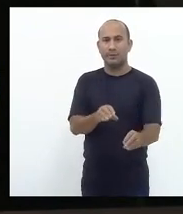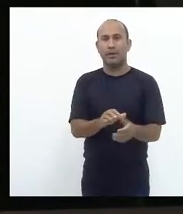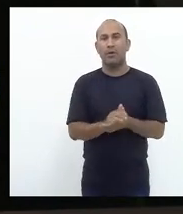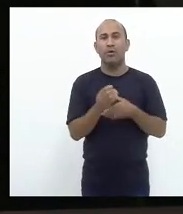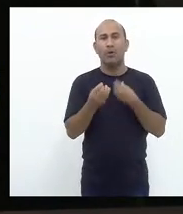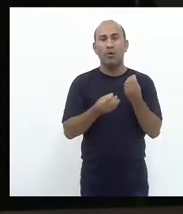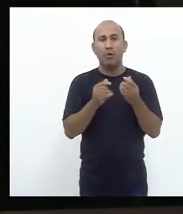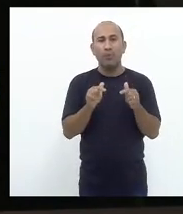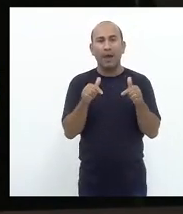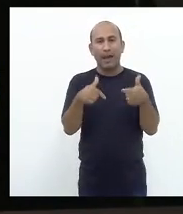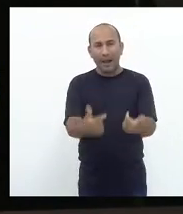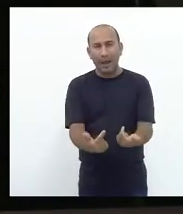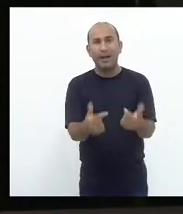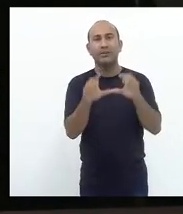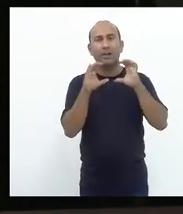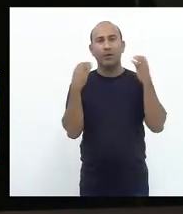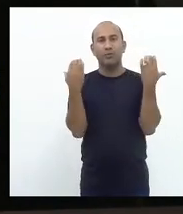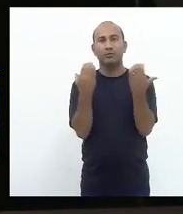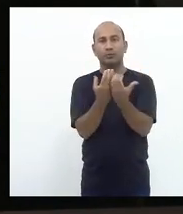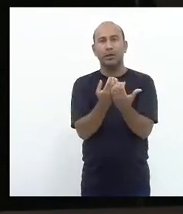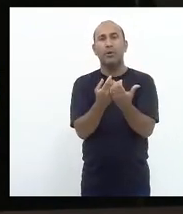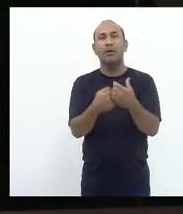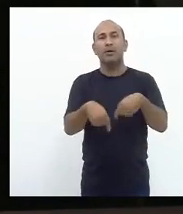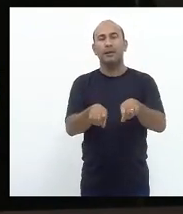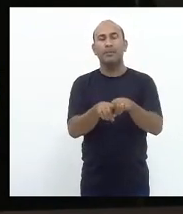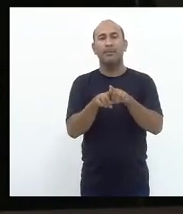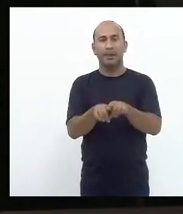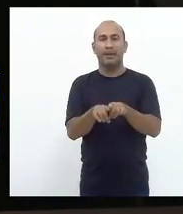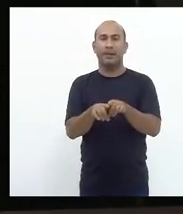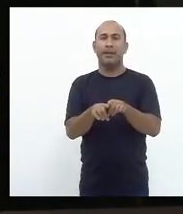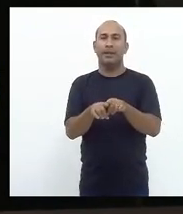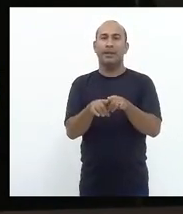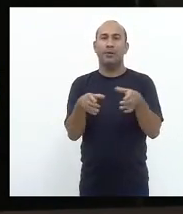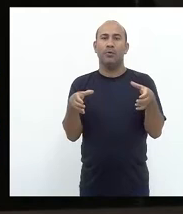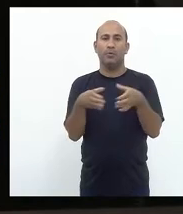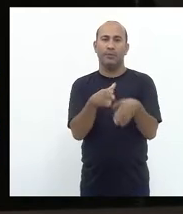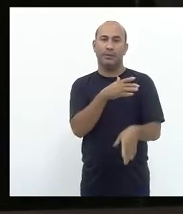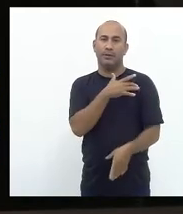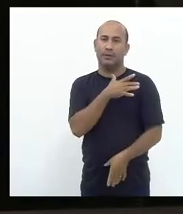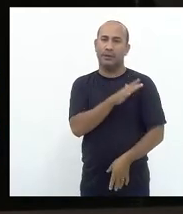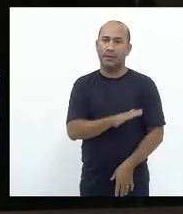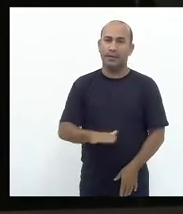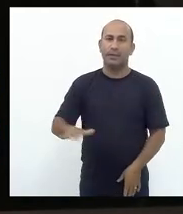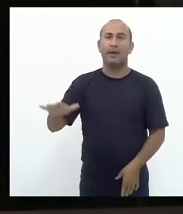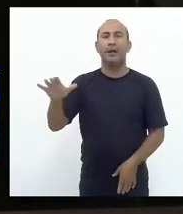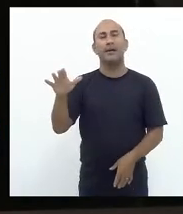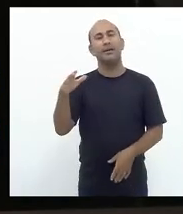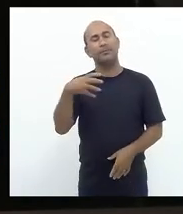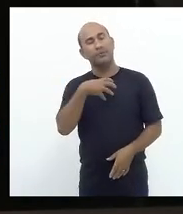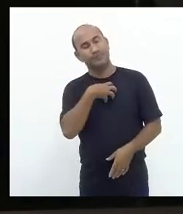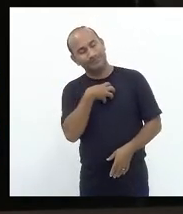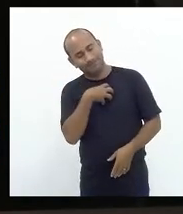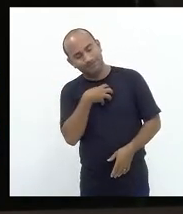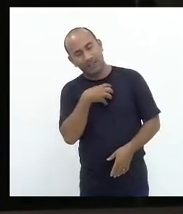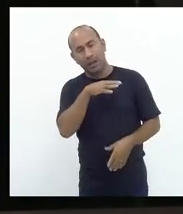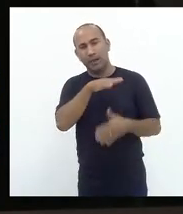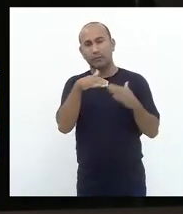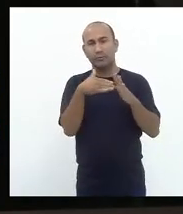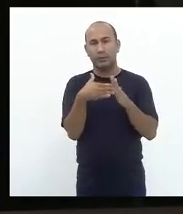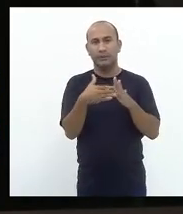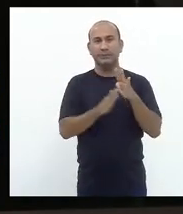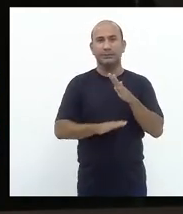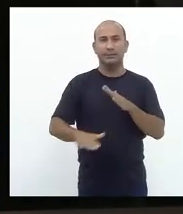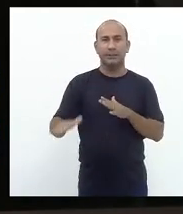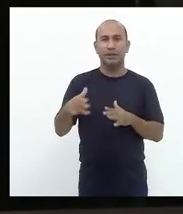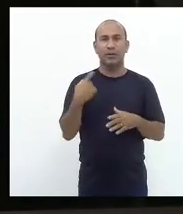como rege a Constituição e o Estatuto da Criança. Deixo aqui as minhas condolências a todas essas crianças